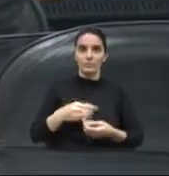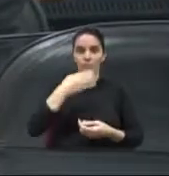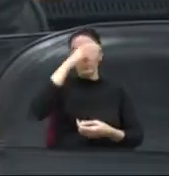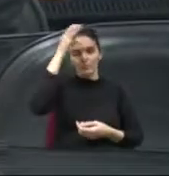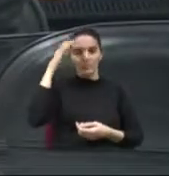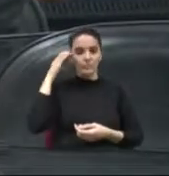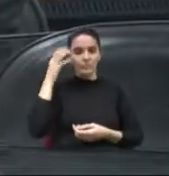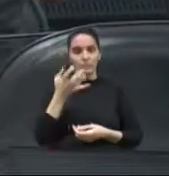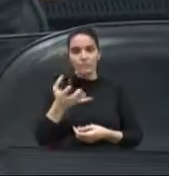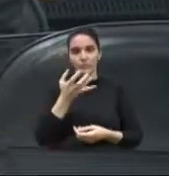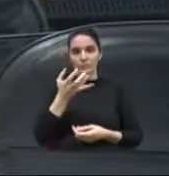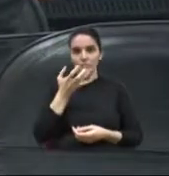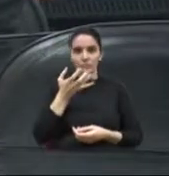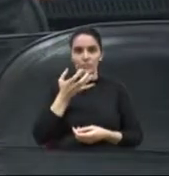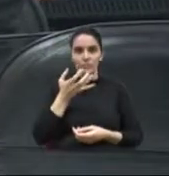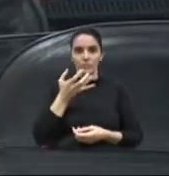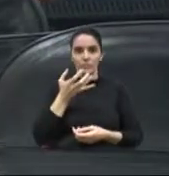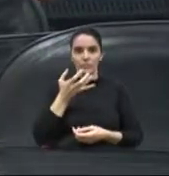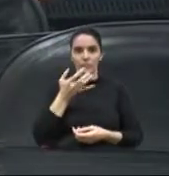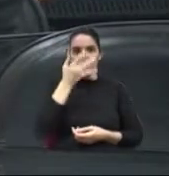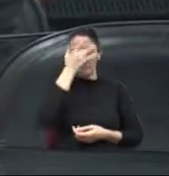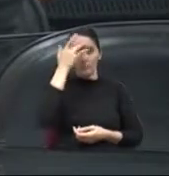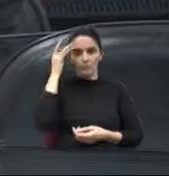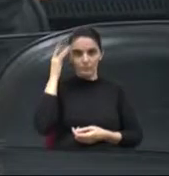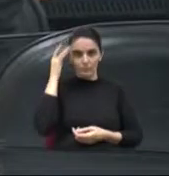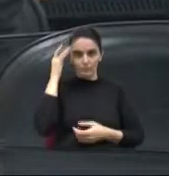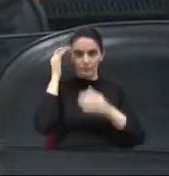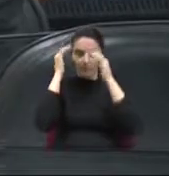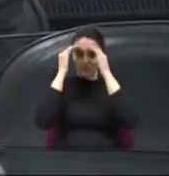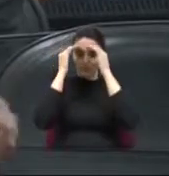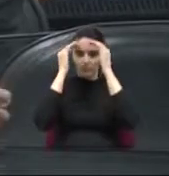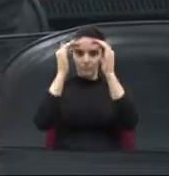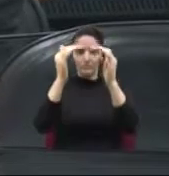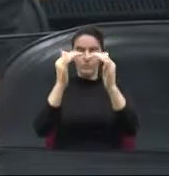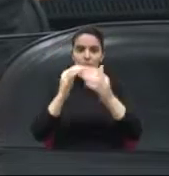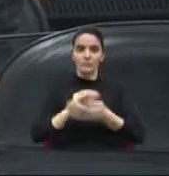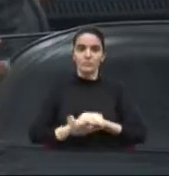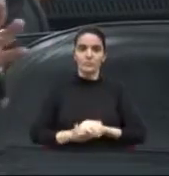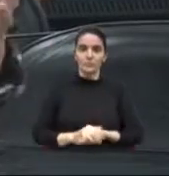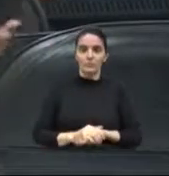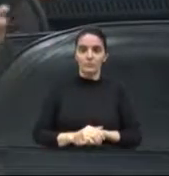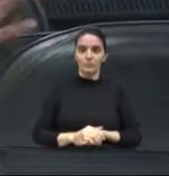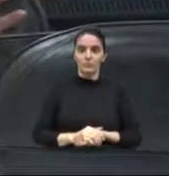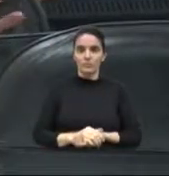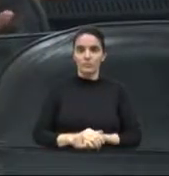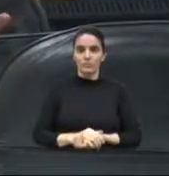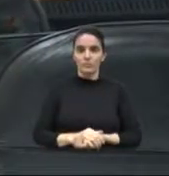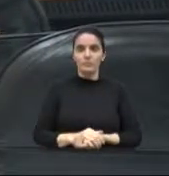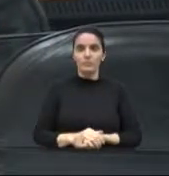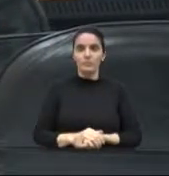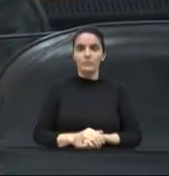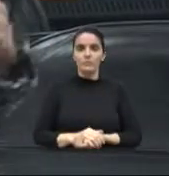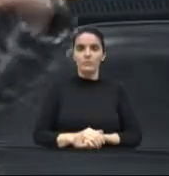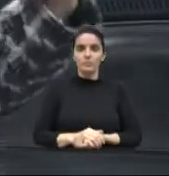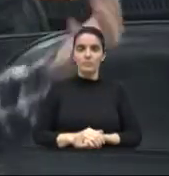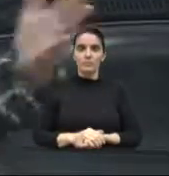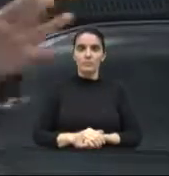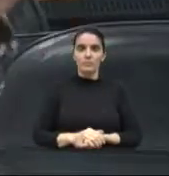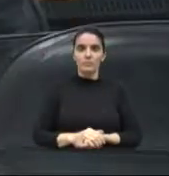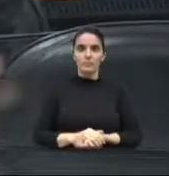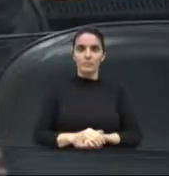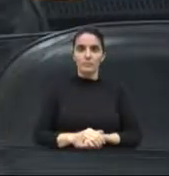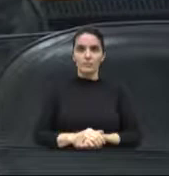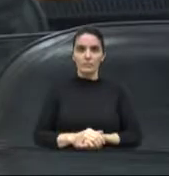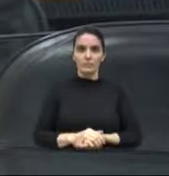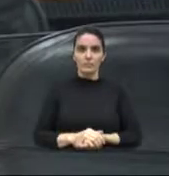ao meu posicionamento, ainda que divergente, porque é o que eu disse. Isso daqui não ultrapassa, isso é uma questão que ultrapassa a questão